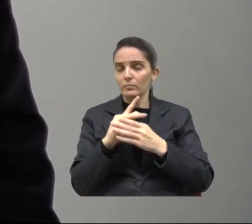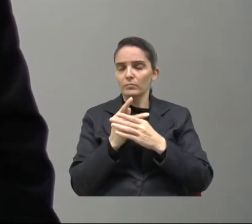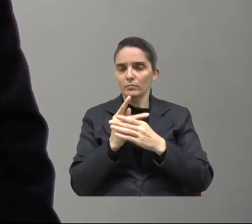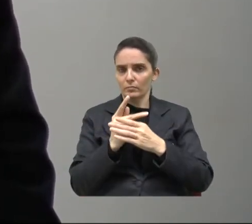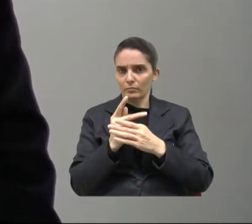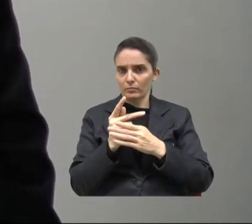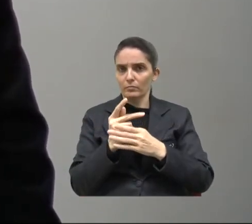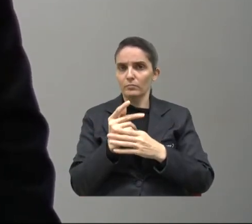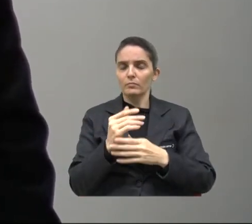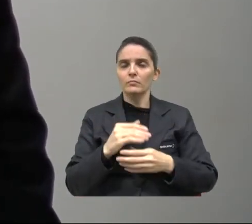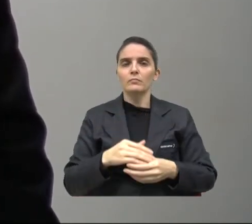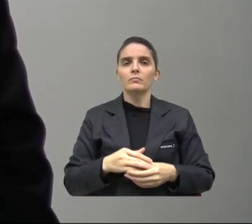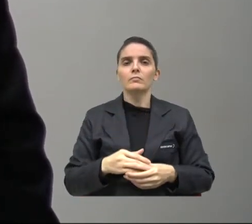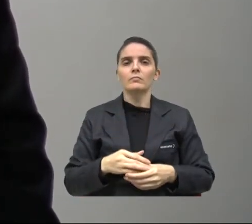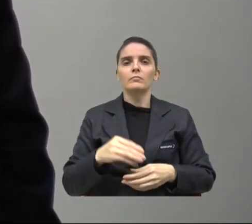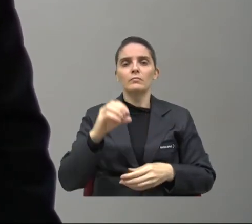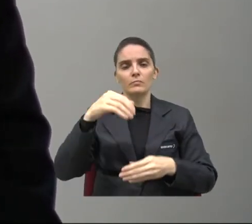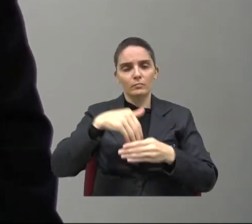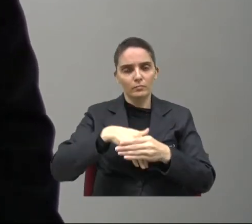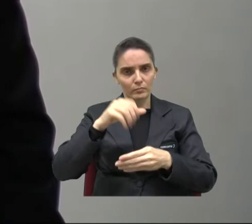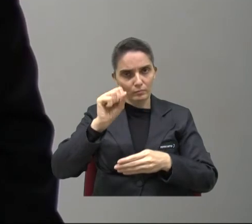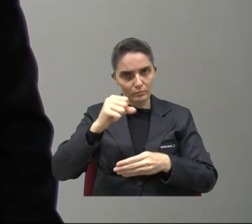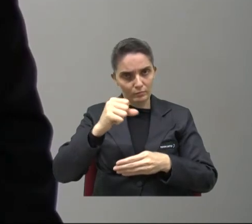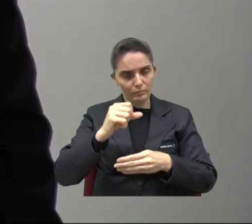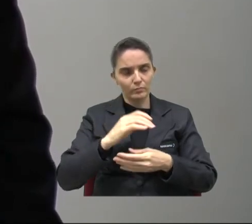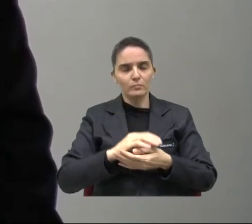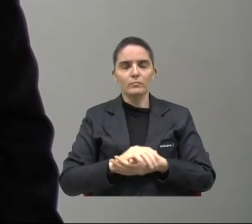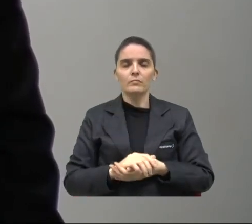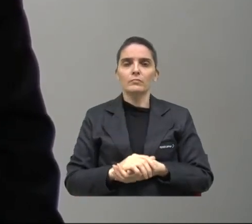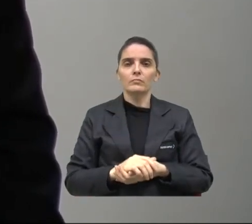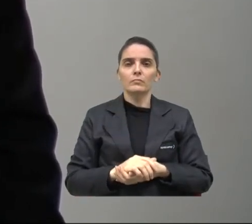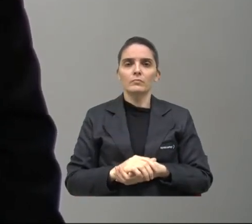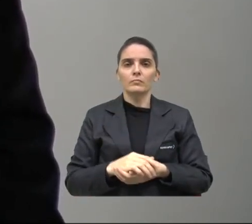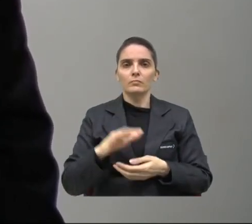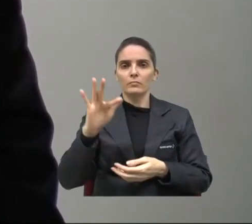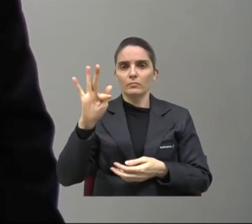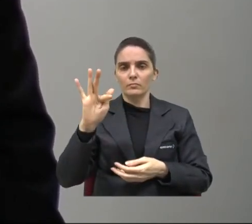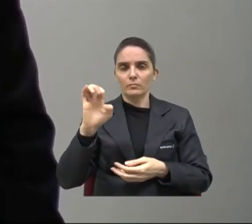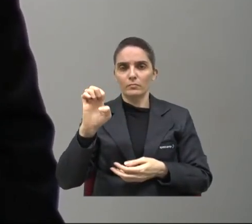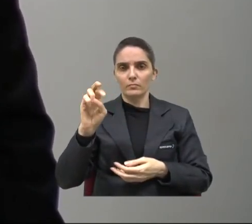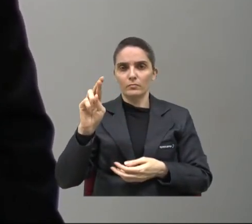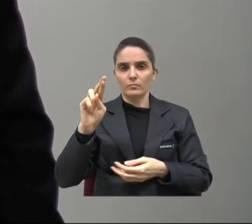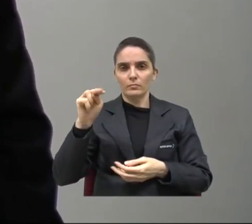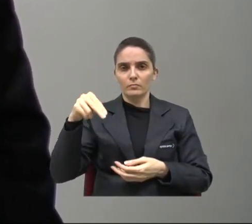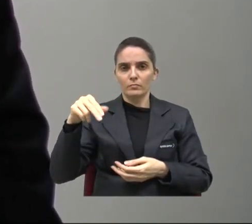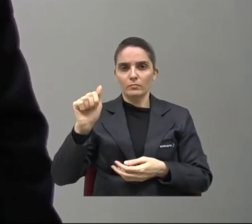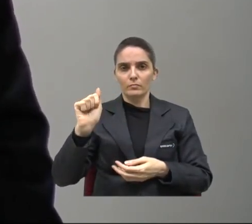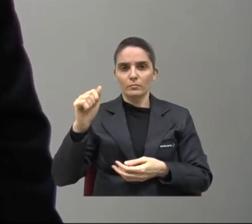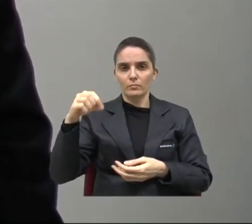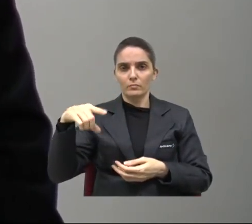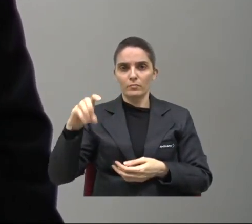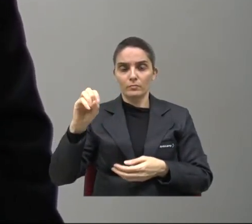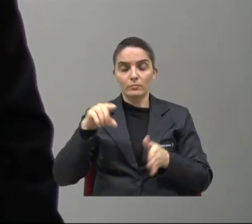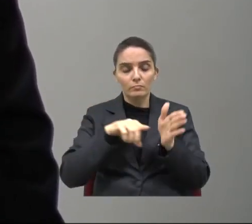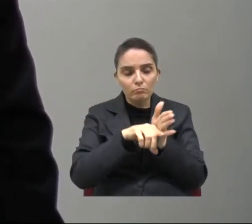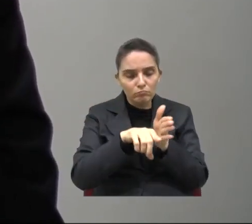desse projeto, tanto que é que o Fernando, com nobreza, grande nobreza, o Fernando fez os